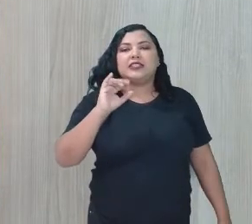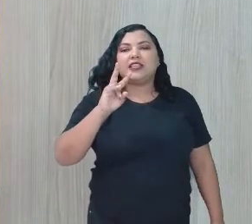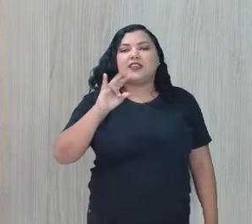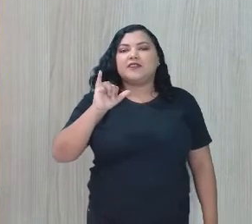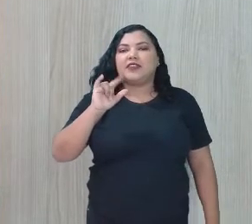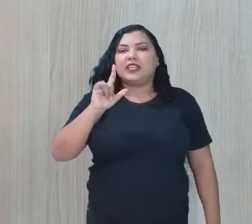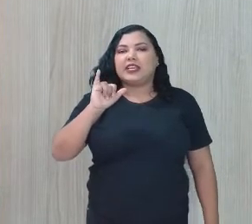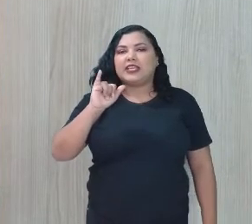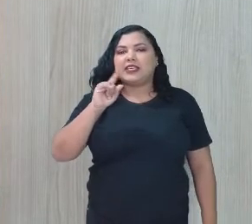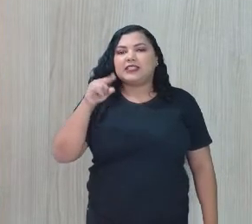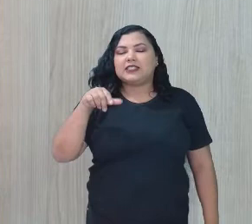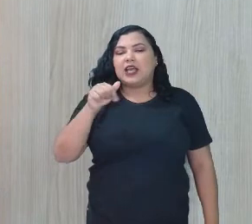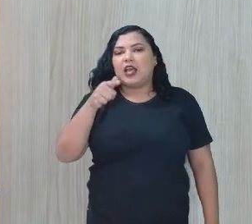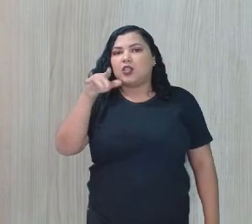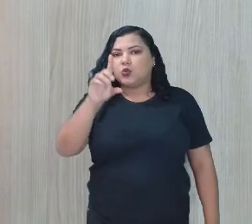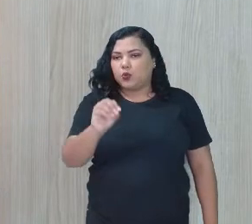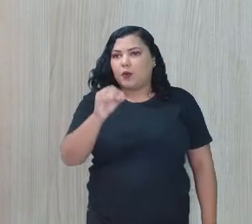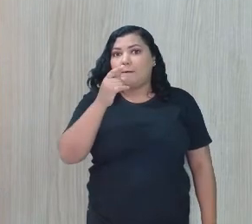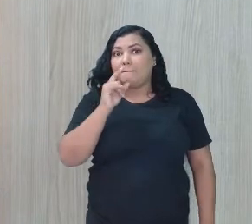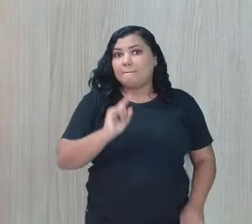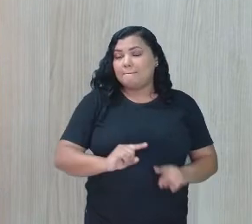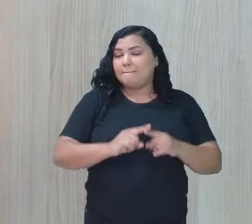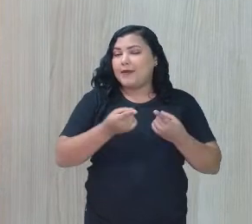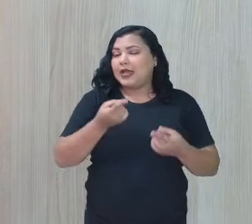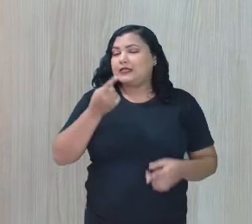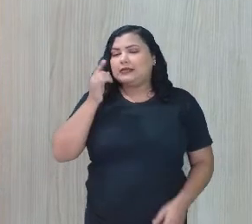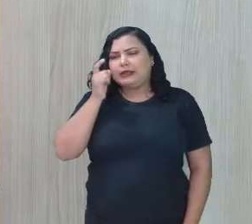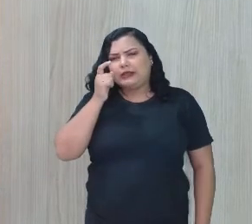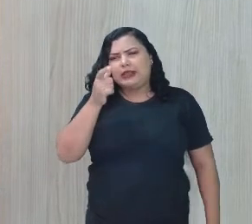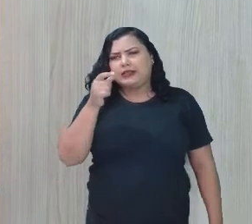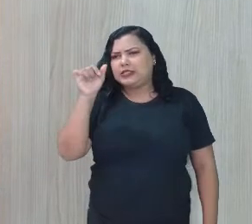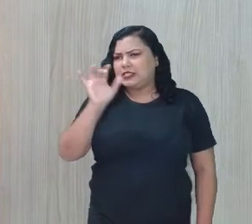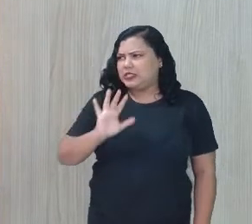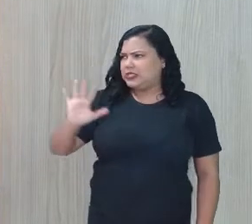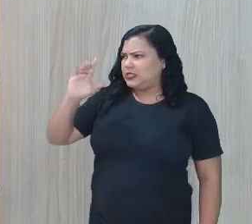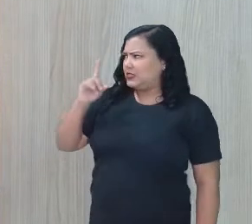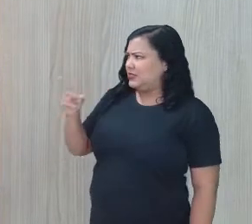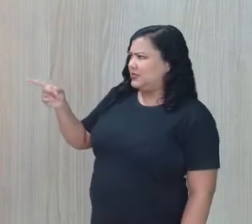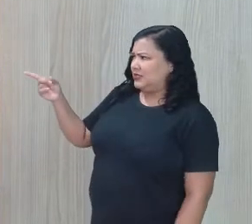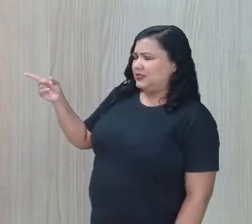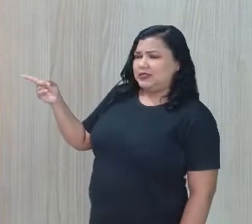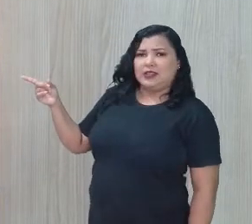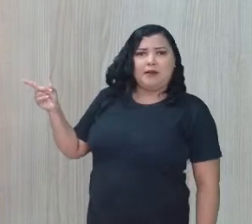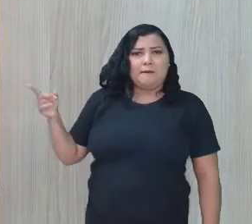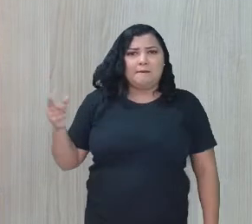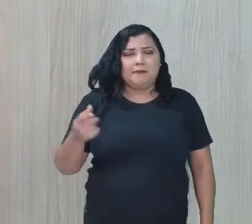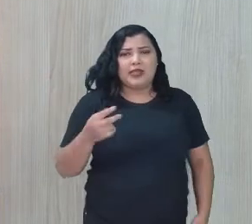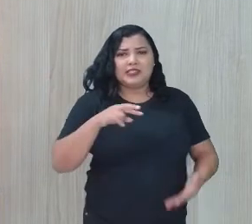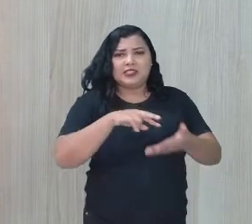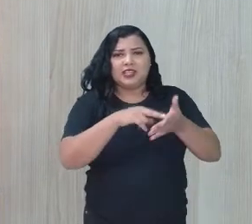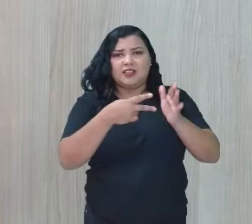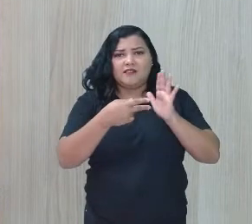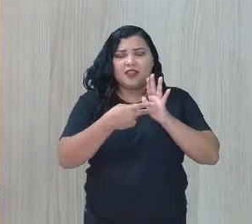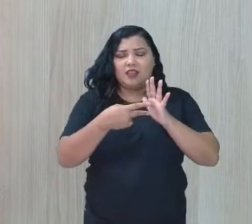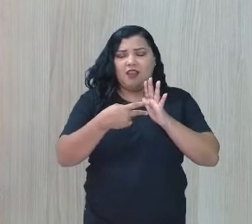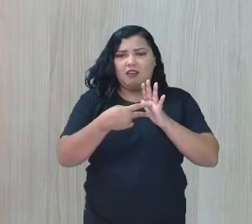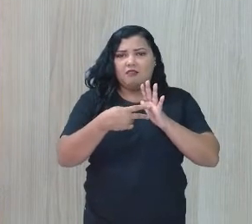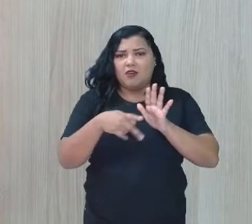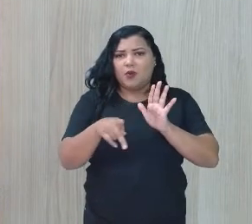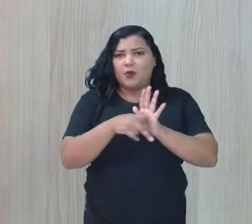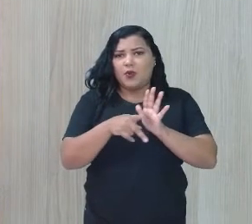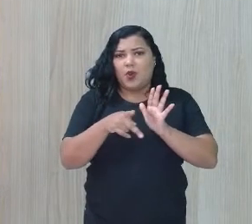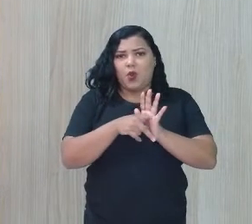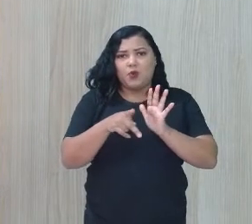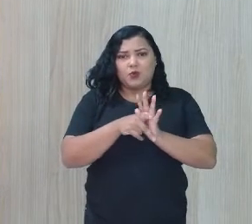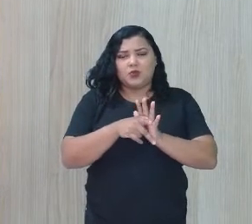Coliseu é um dos símbolos dessa civilização romana e era um espaço utilizado para as pessoas se matarem, né? Era